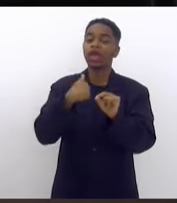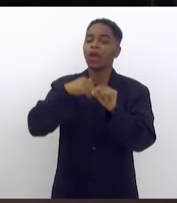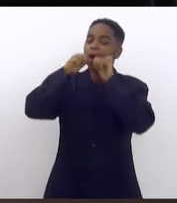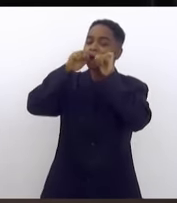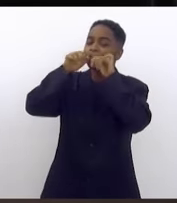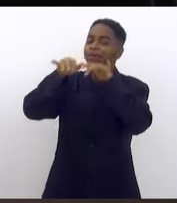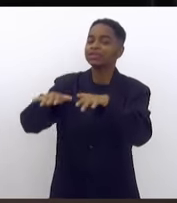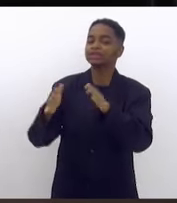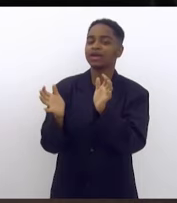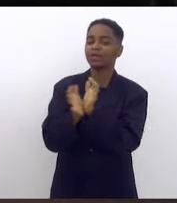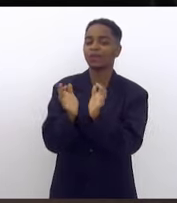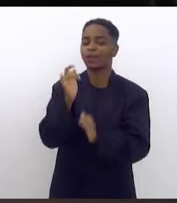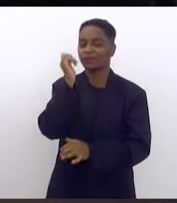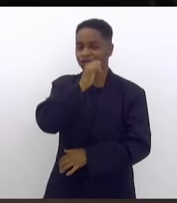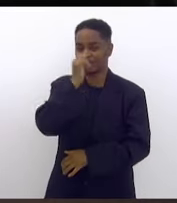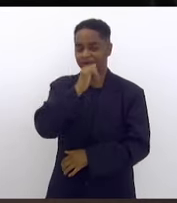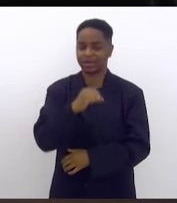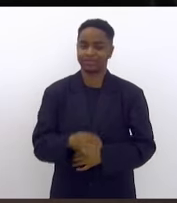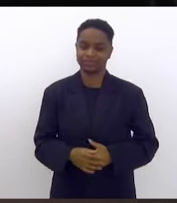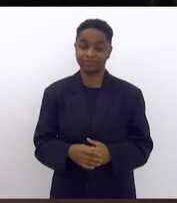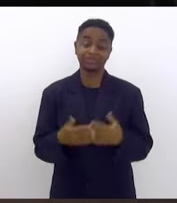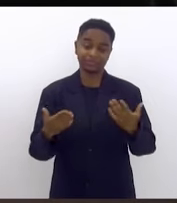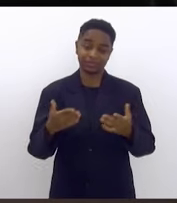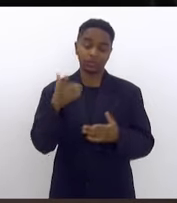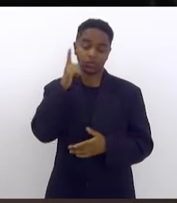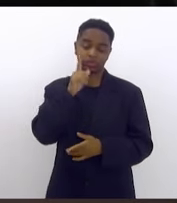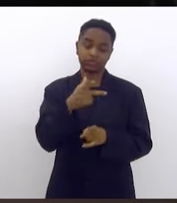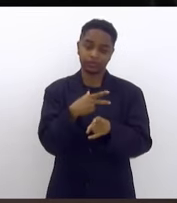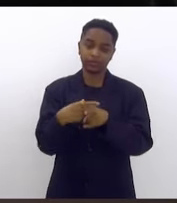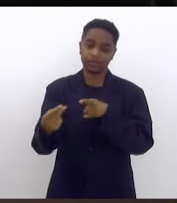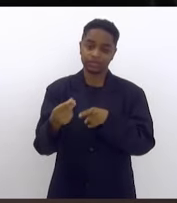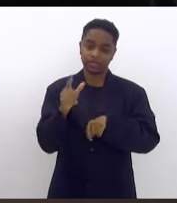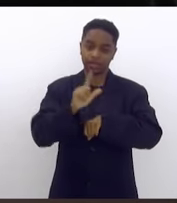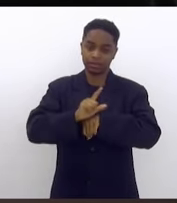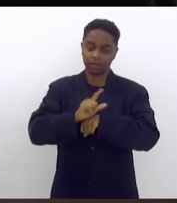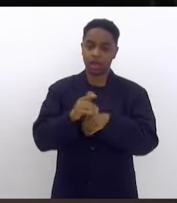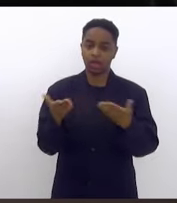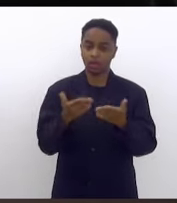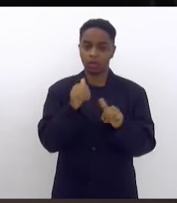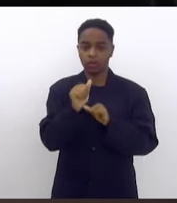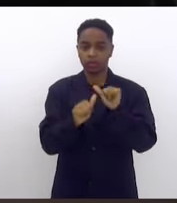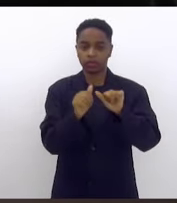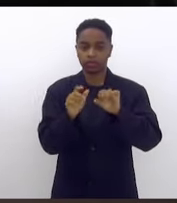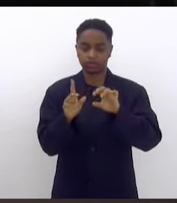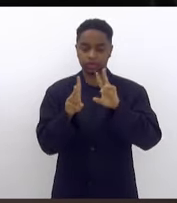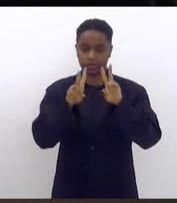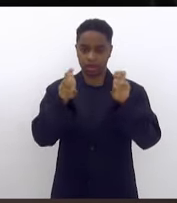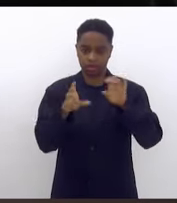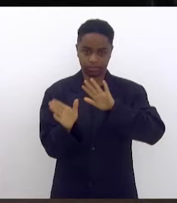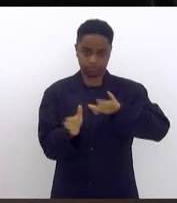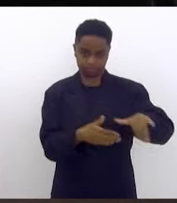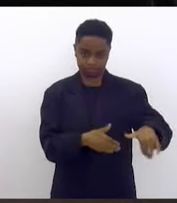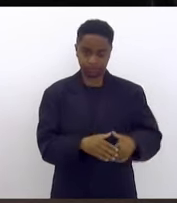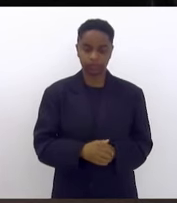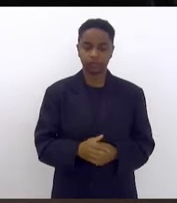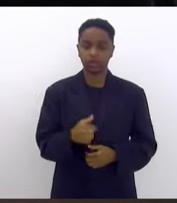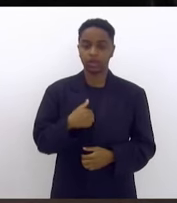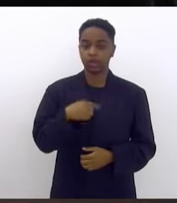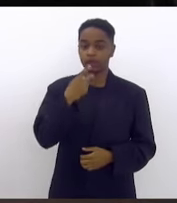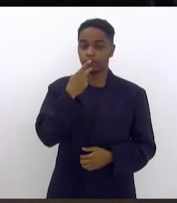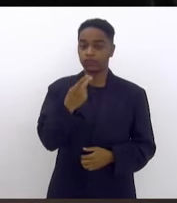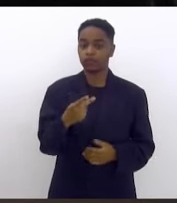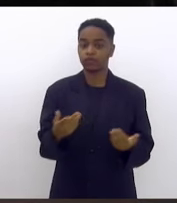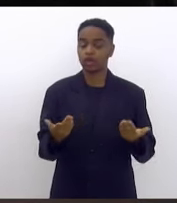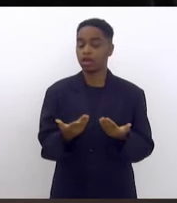Deus é tricolor. E aí o Fluminense foi campeão da Libertadores. Mudando agora de um assunto para o outro, o que eu queria abordar, deputado Luiz